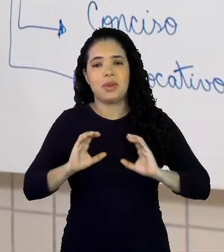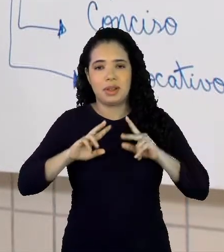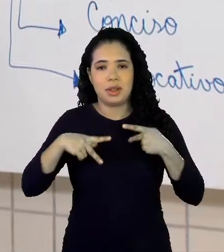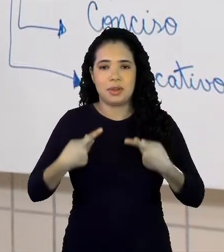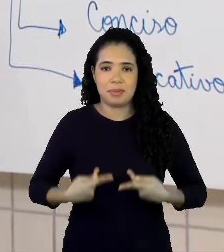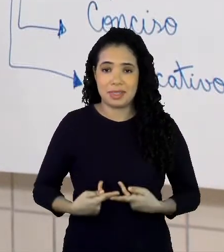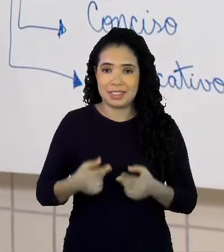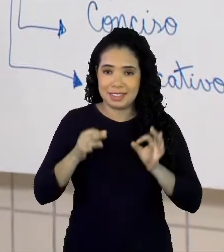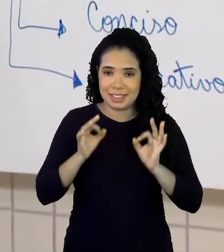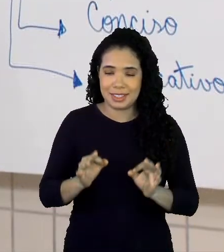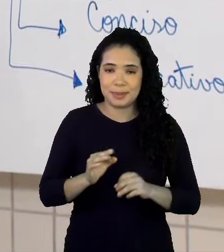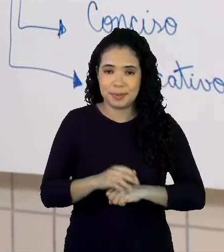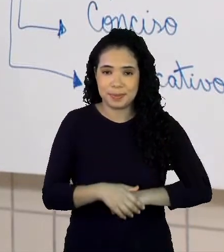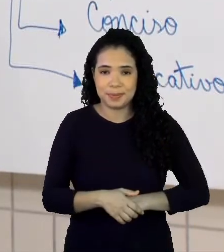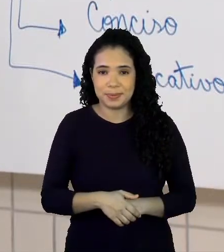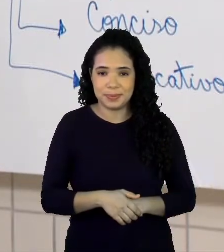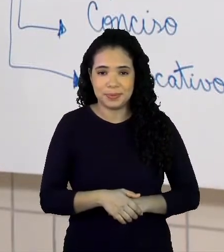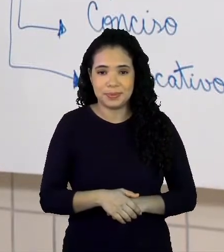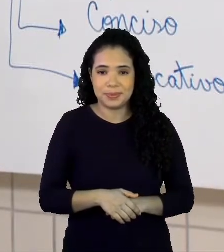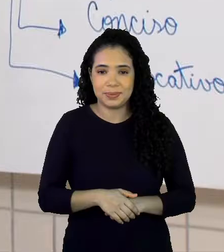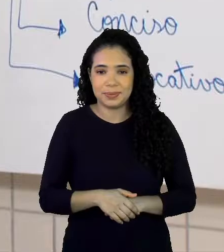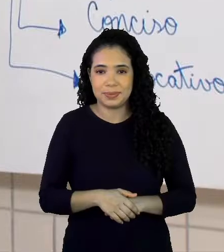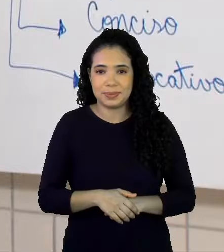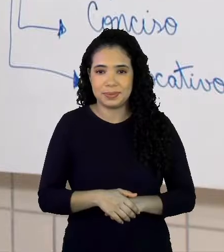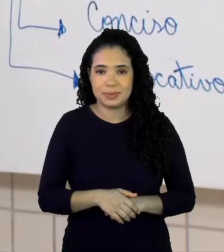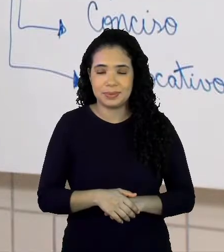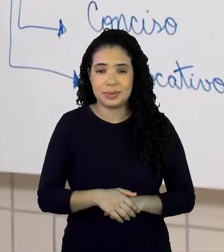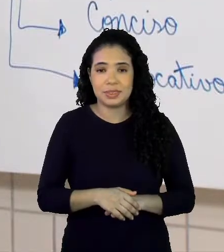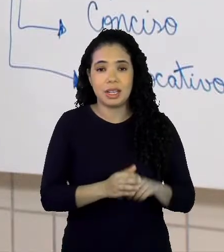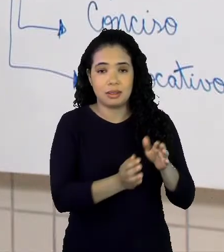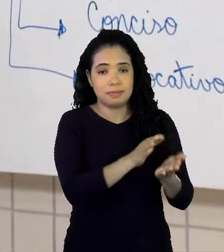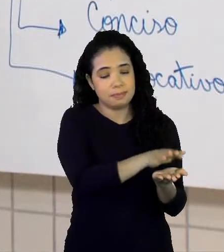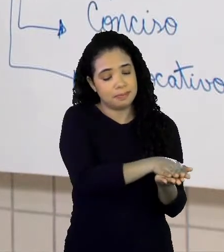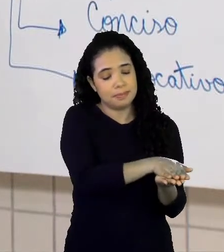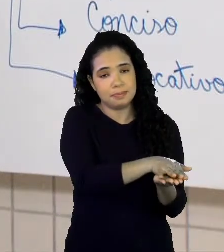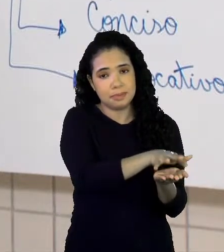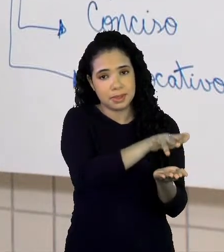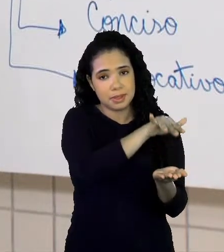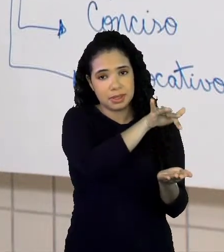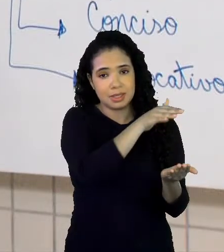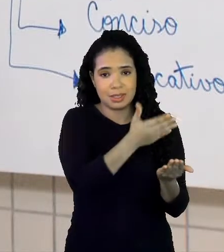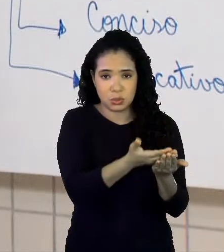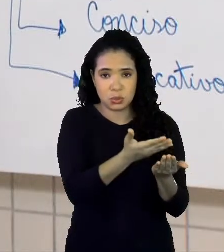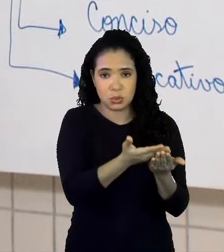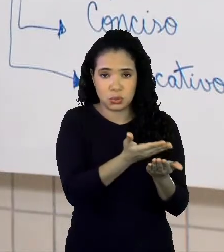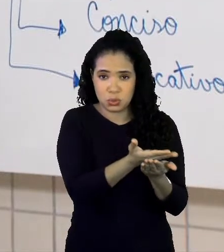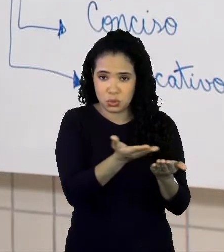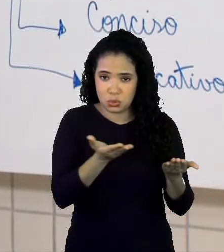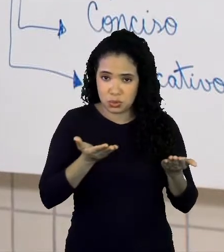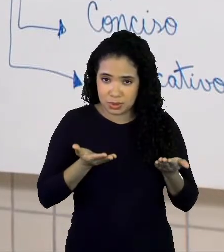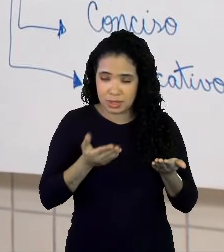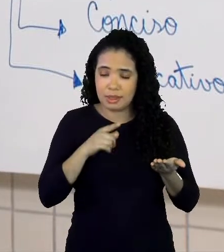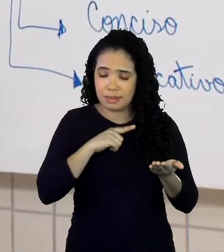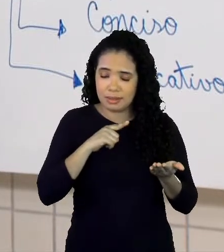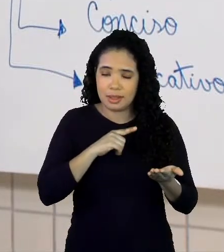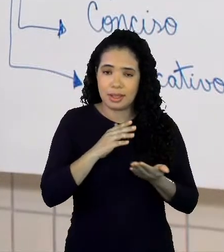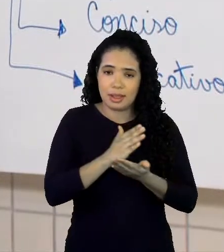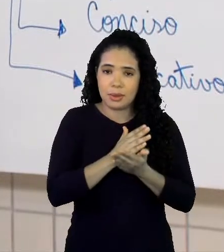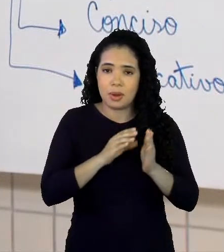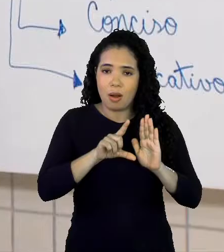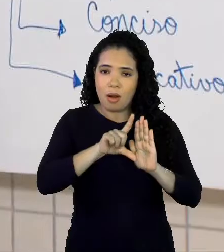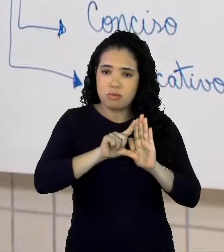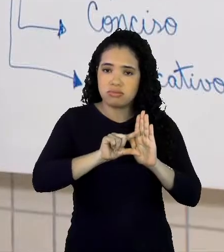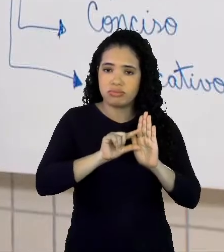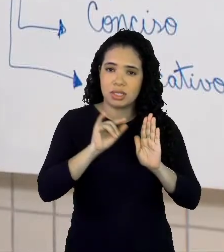certo? E lá no bloco de estudo de vocês, tem alguns minicontos que vocês vão ler